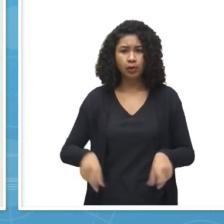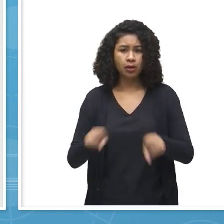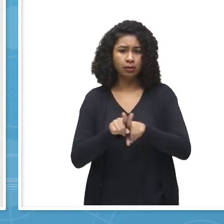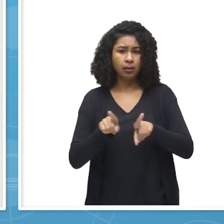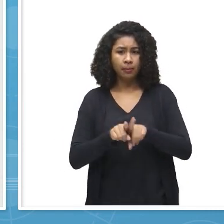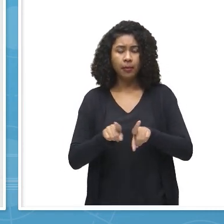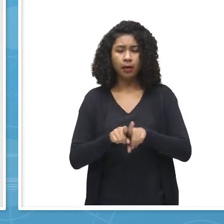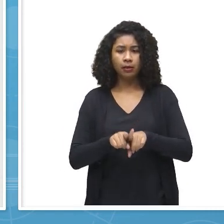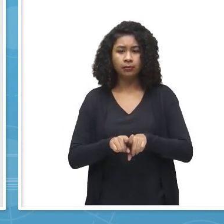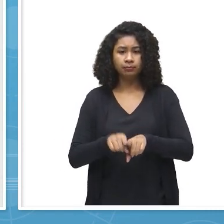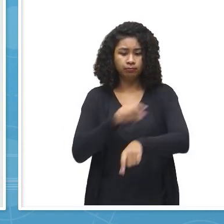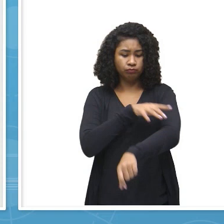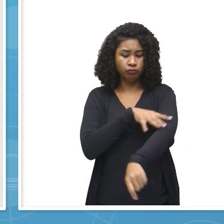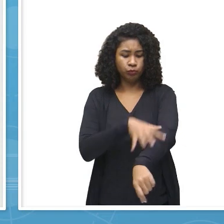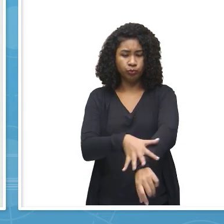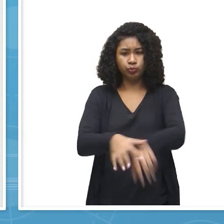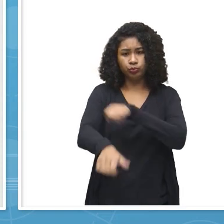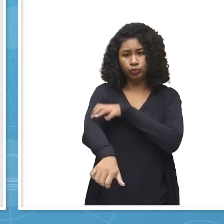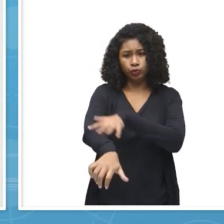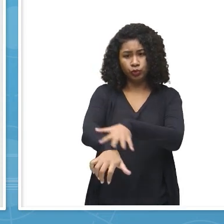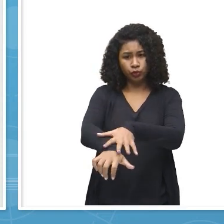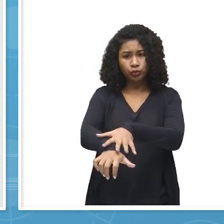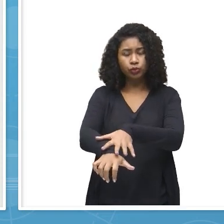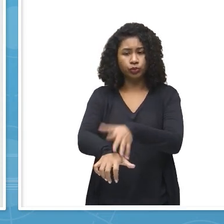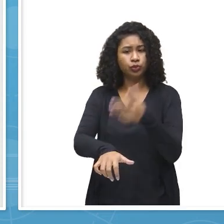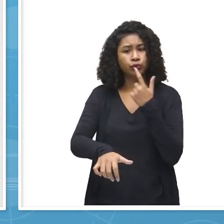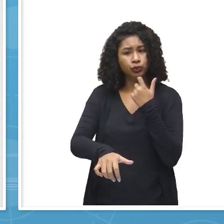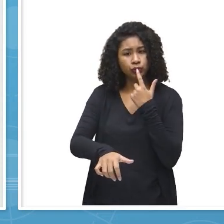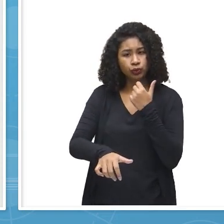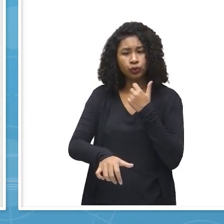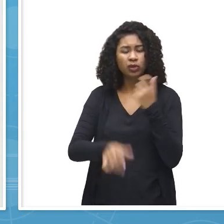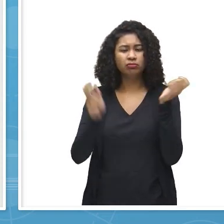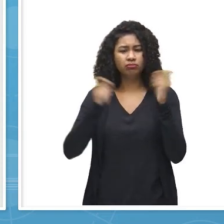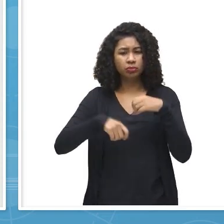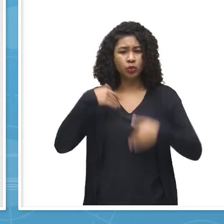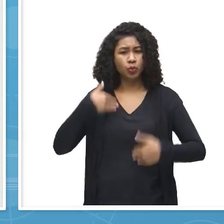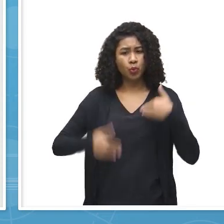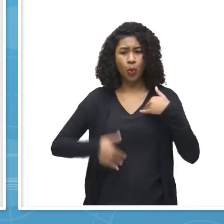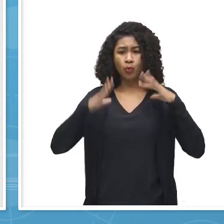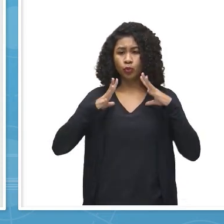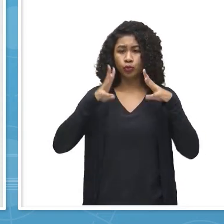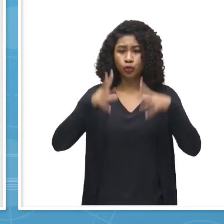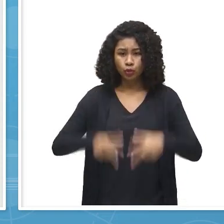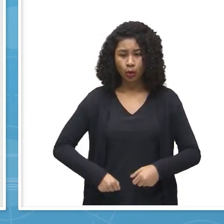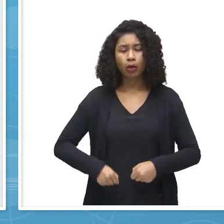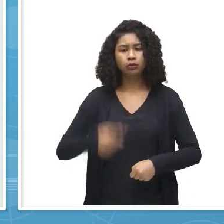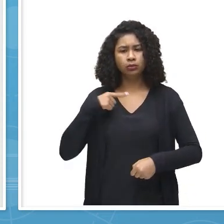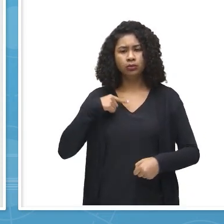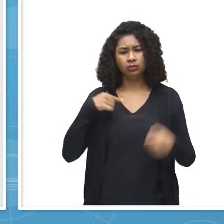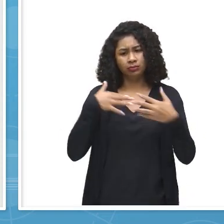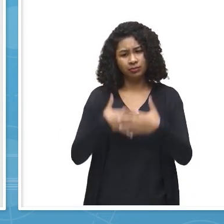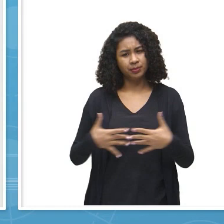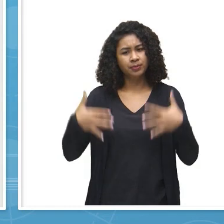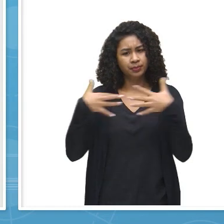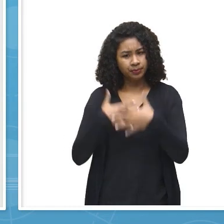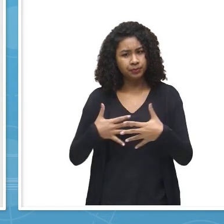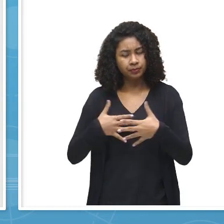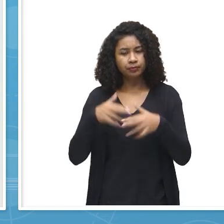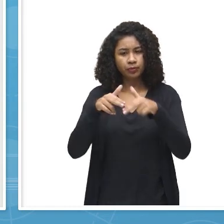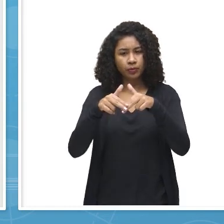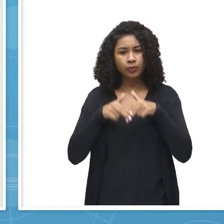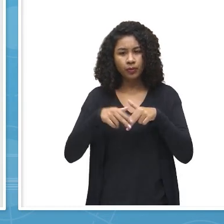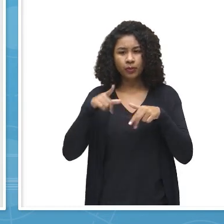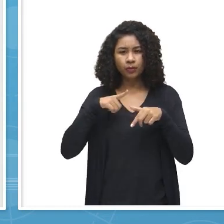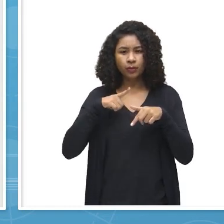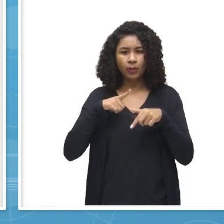vasos sanguíneos. Então, o tecido epitelial é encontrado em todo o nosso corpo e aí ele pode se apresentar de diferentes formas, tá?